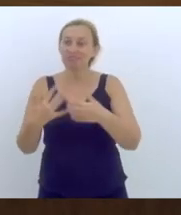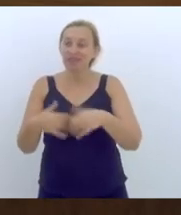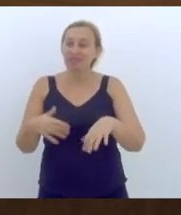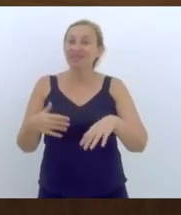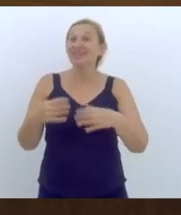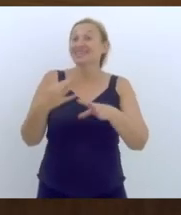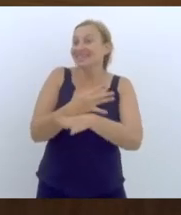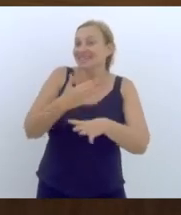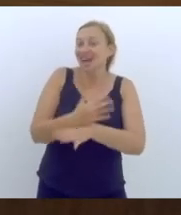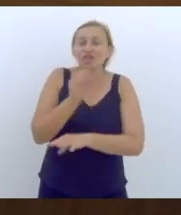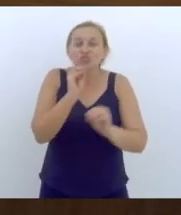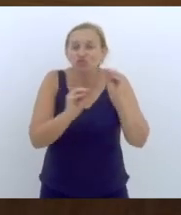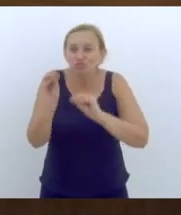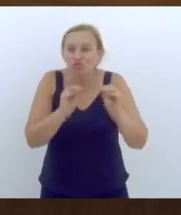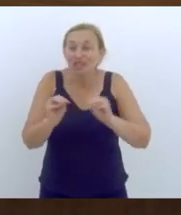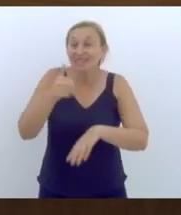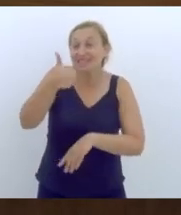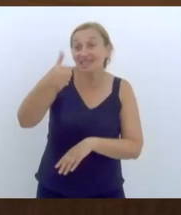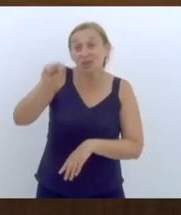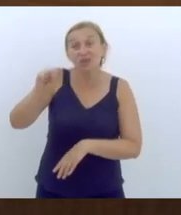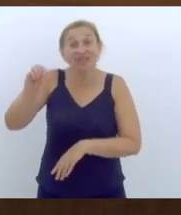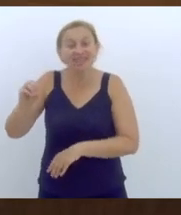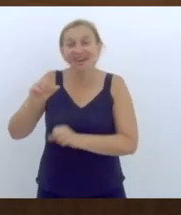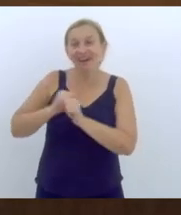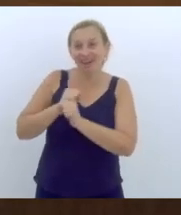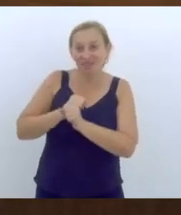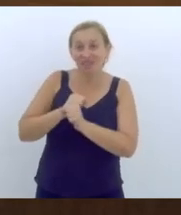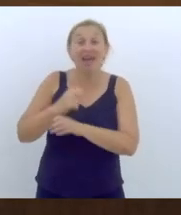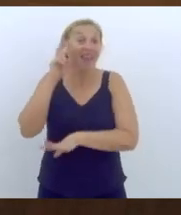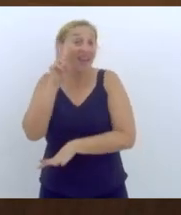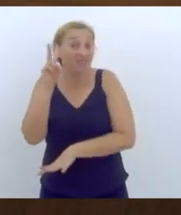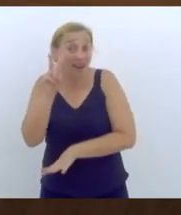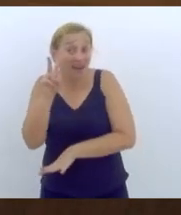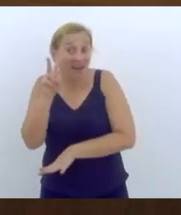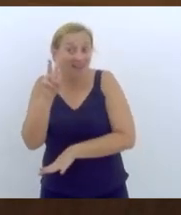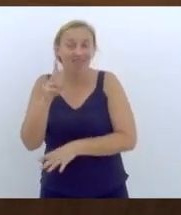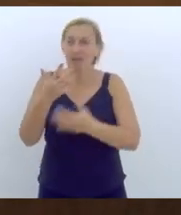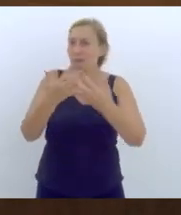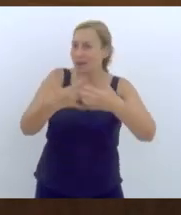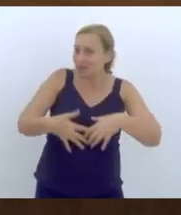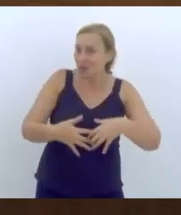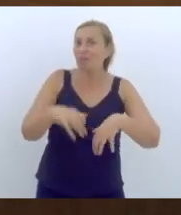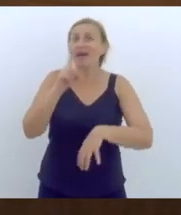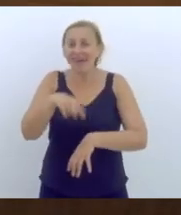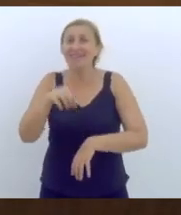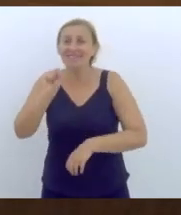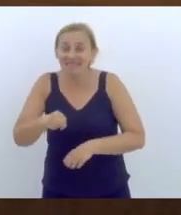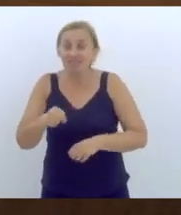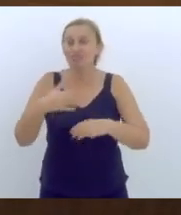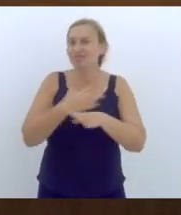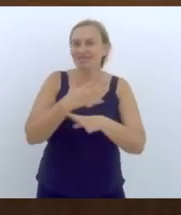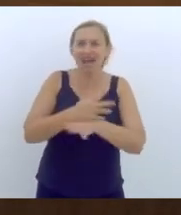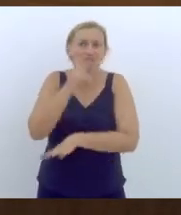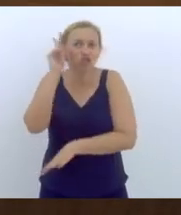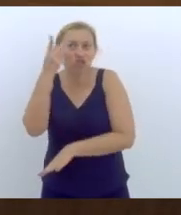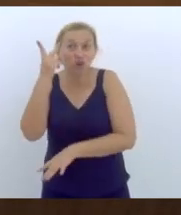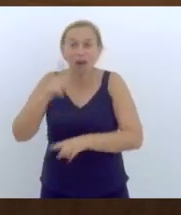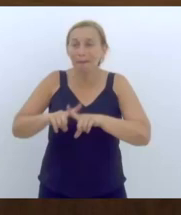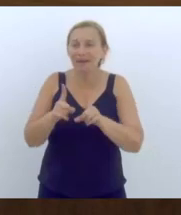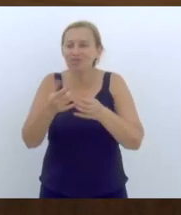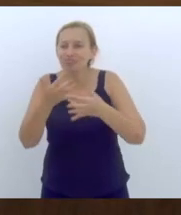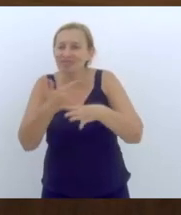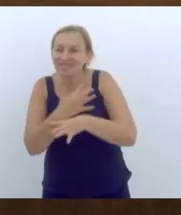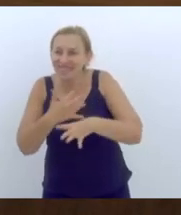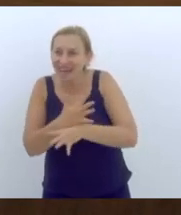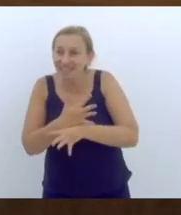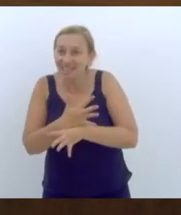de Petrópolis pelos seus 180 anos. E lembrar que Petrópolis é sim uma cidade histórica, mas uma cidade